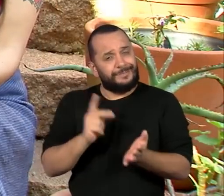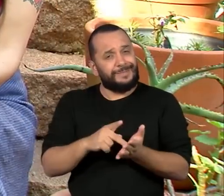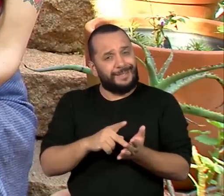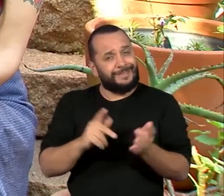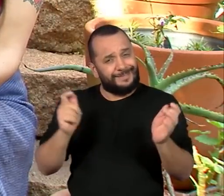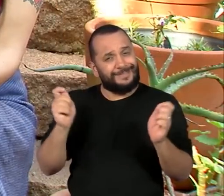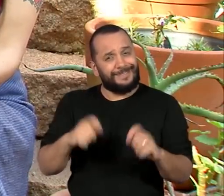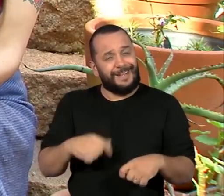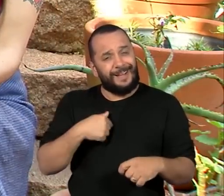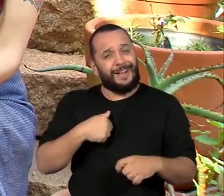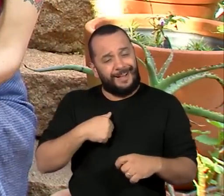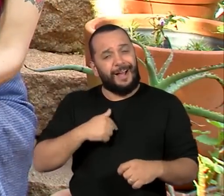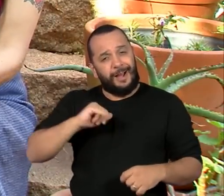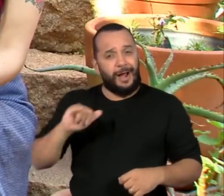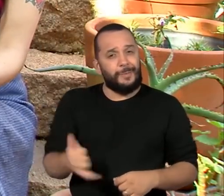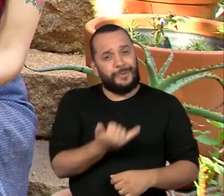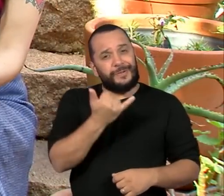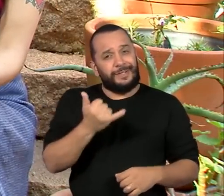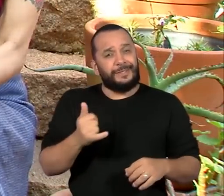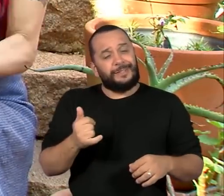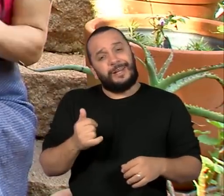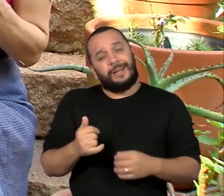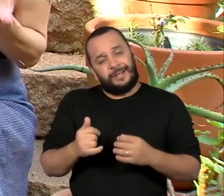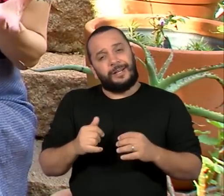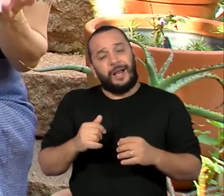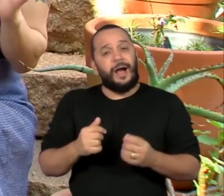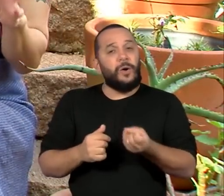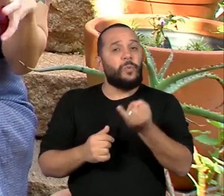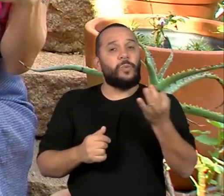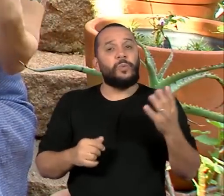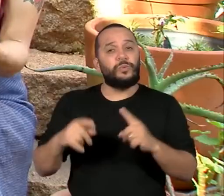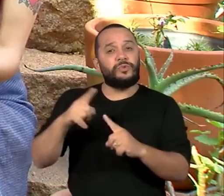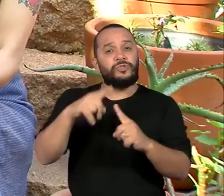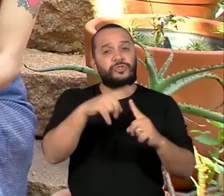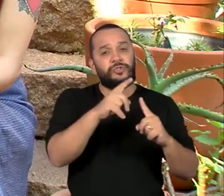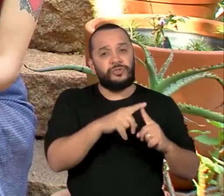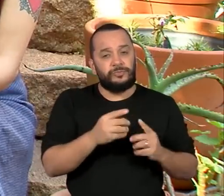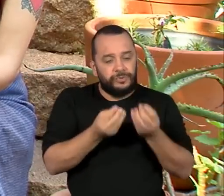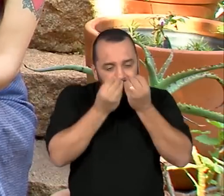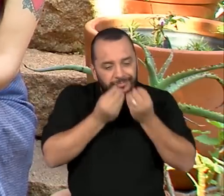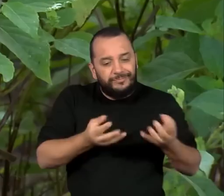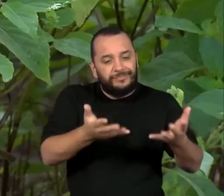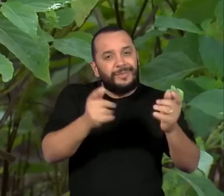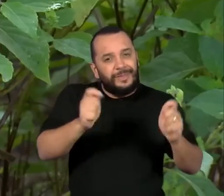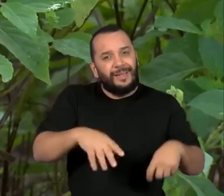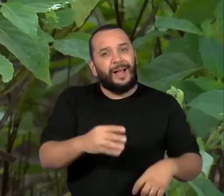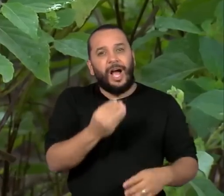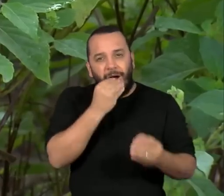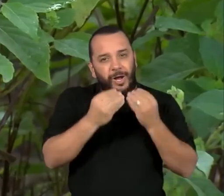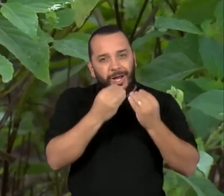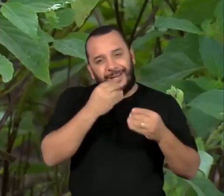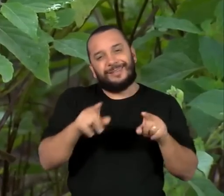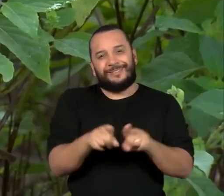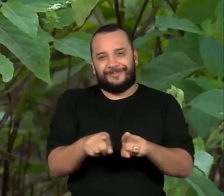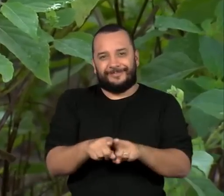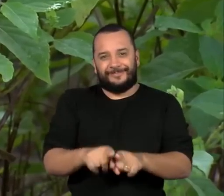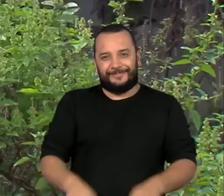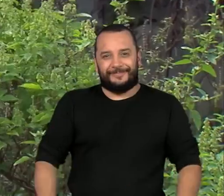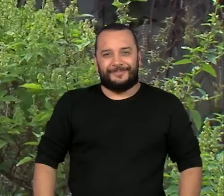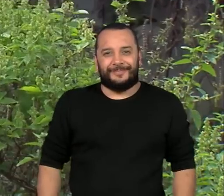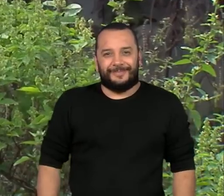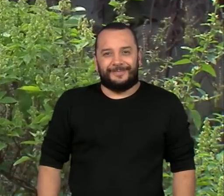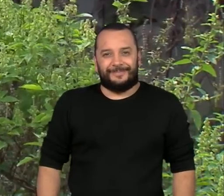acredito que ele pode ser aproveitado pra gente, ele pode ficar bonito, mas também para a produção de alimento.